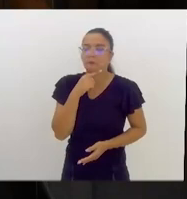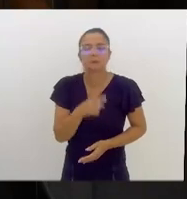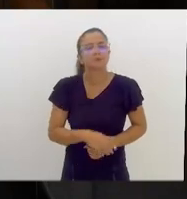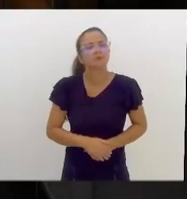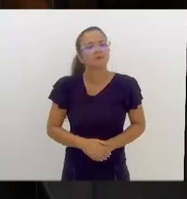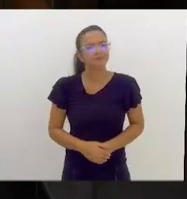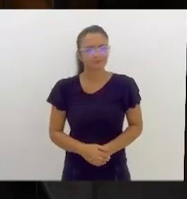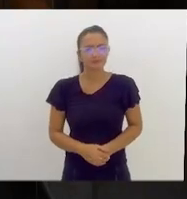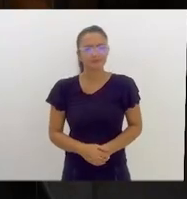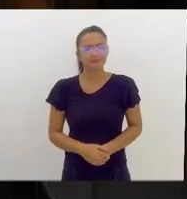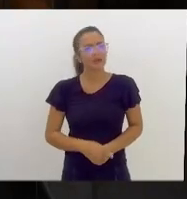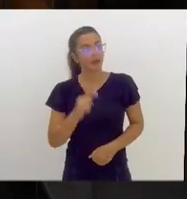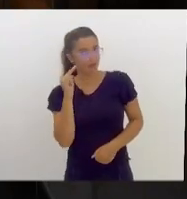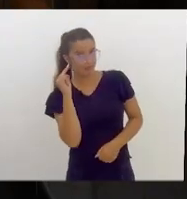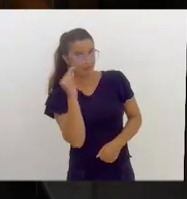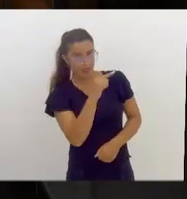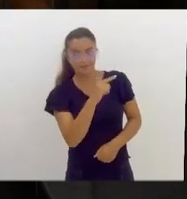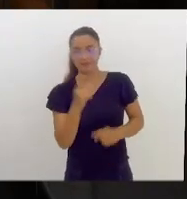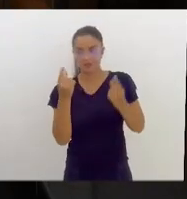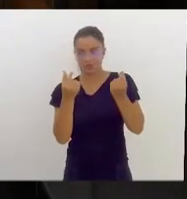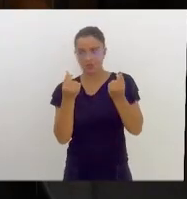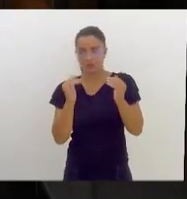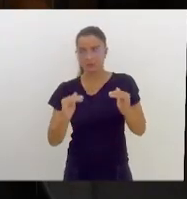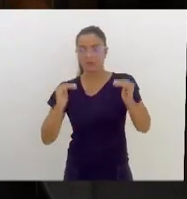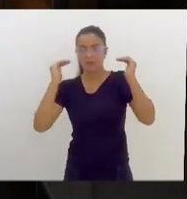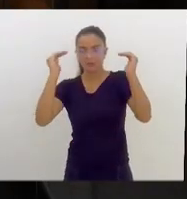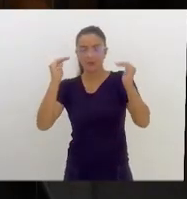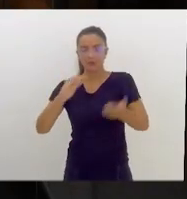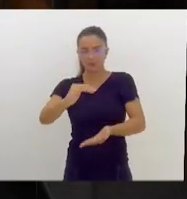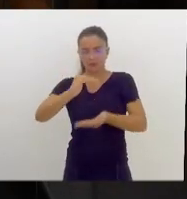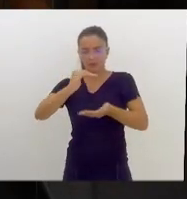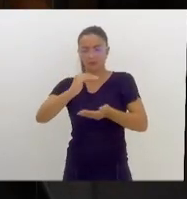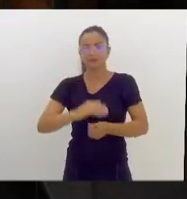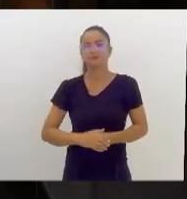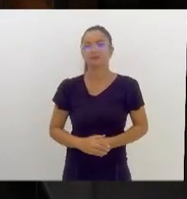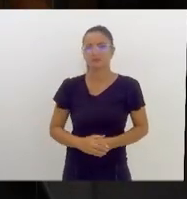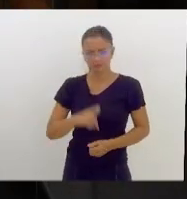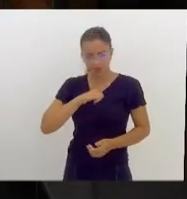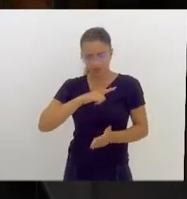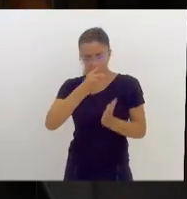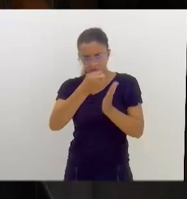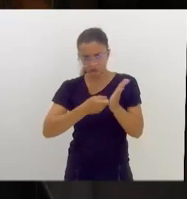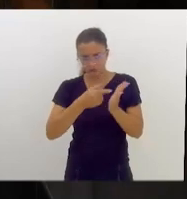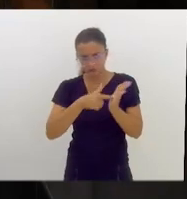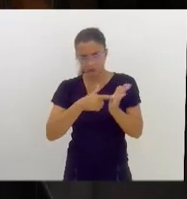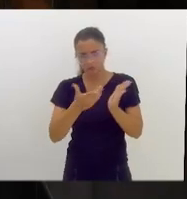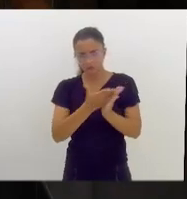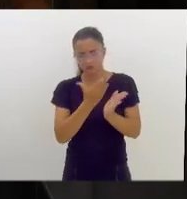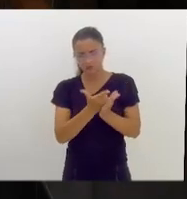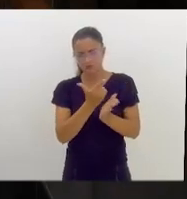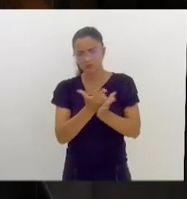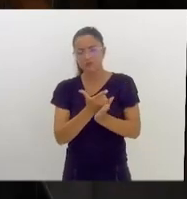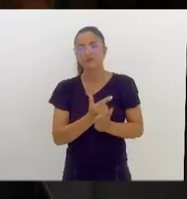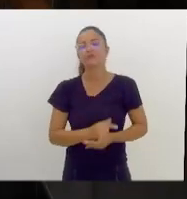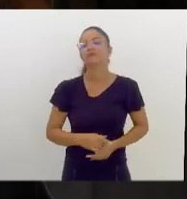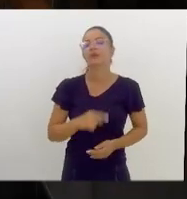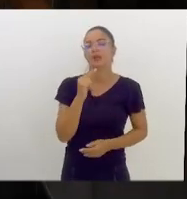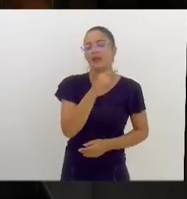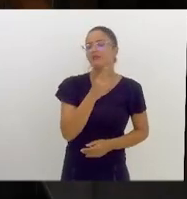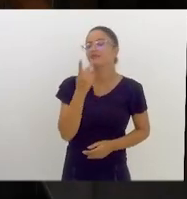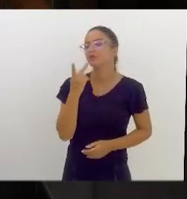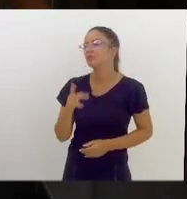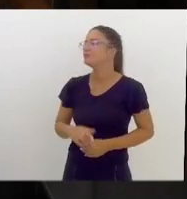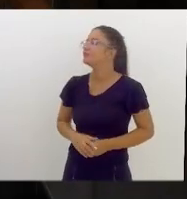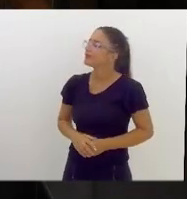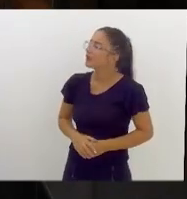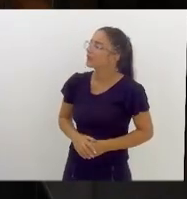E o Tesouro falou o seguinte, isso está escrito, É melhor que